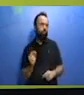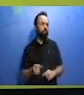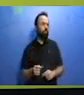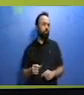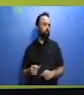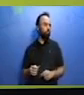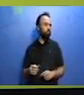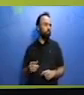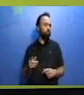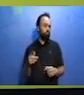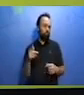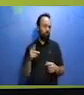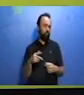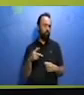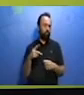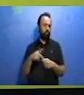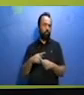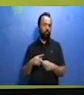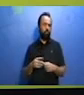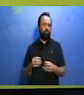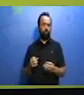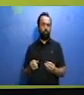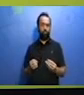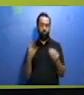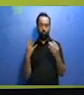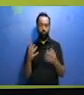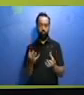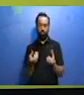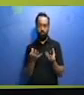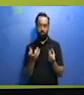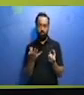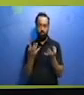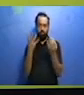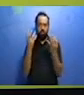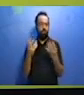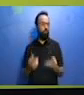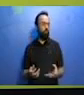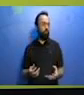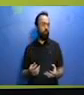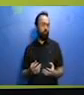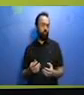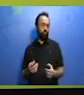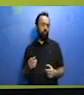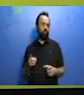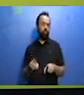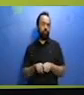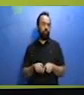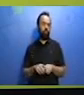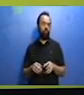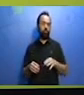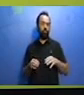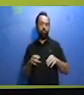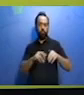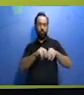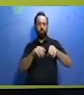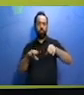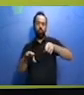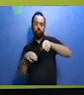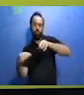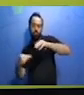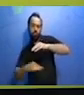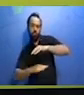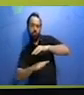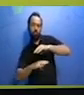O petróleo ele sofre combustão, ele pode pegar fogo. Ele é encontrado no subsolo, em